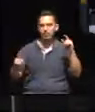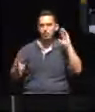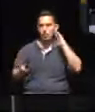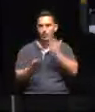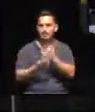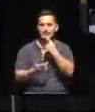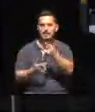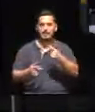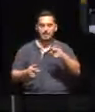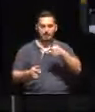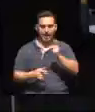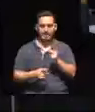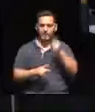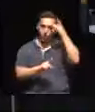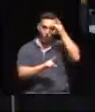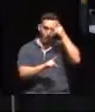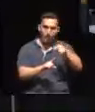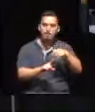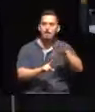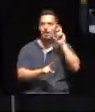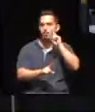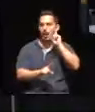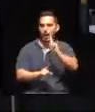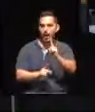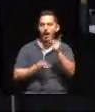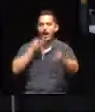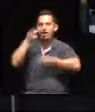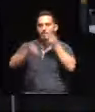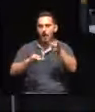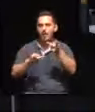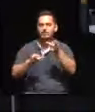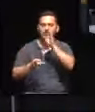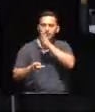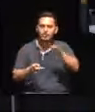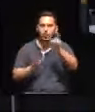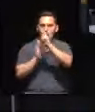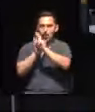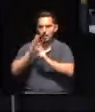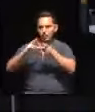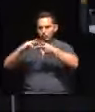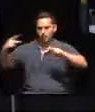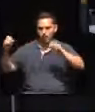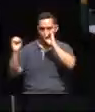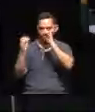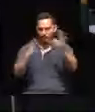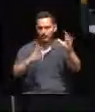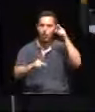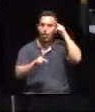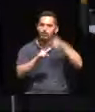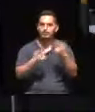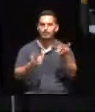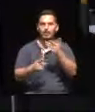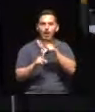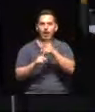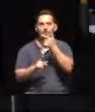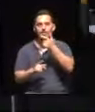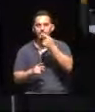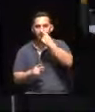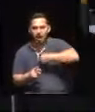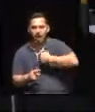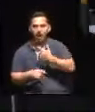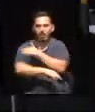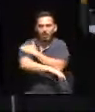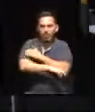os Verdes é mais importante avaliar a implementação do Regulamento Municipal do Arvoredo para que as incoerências e